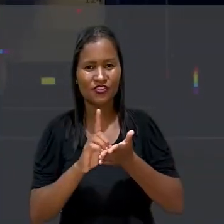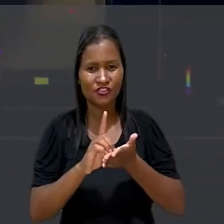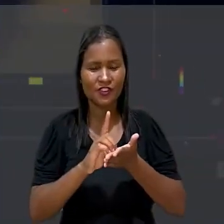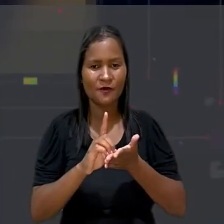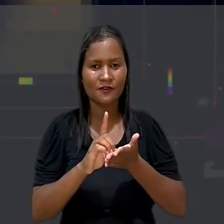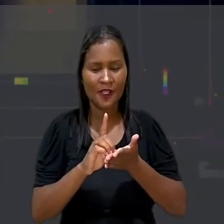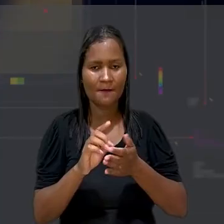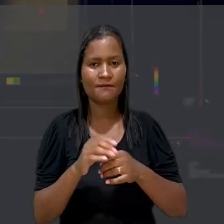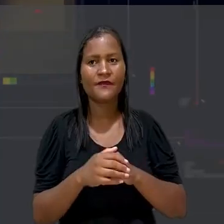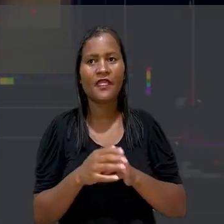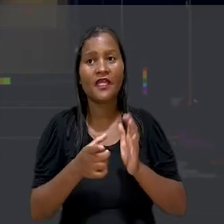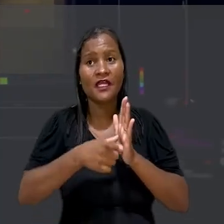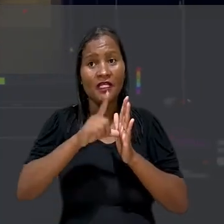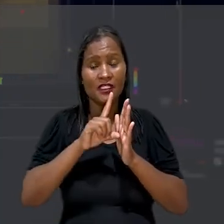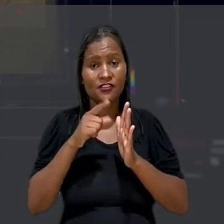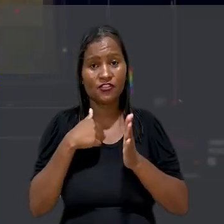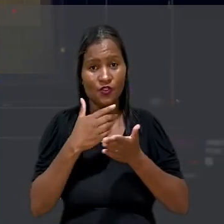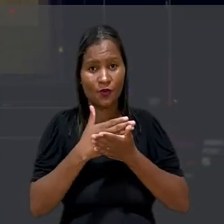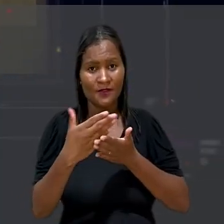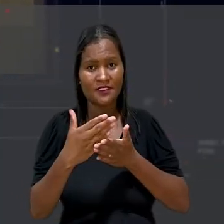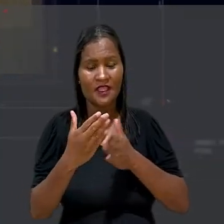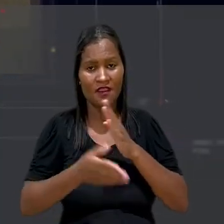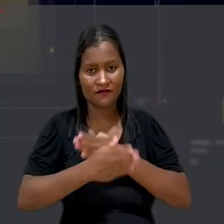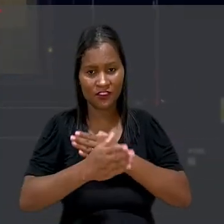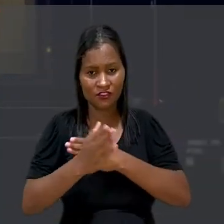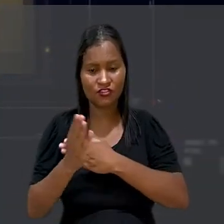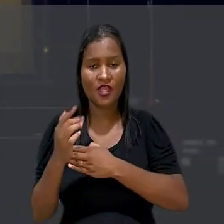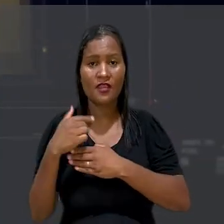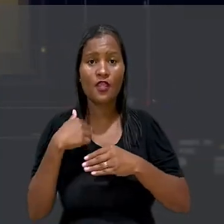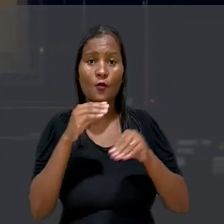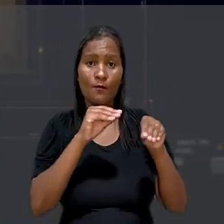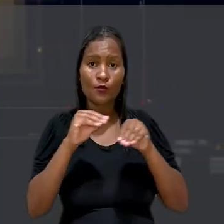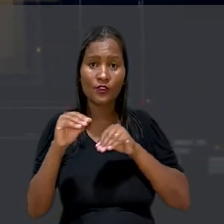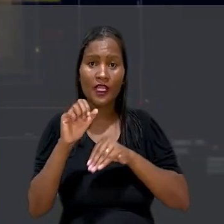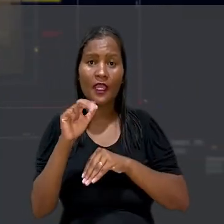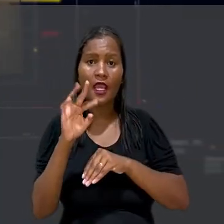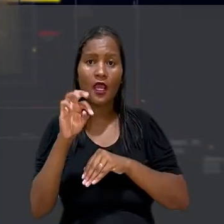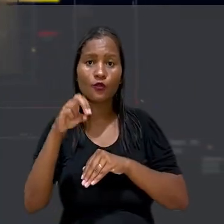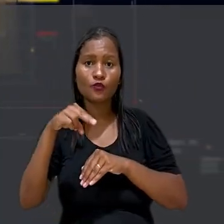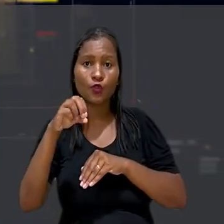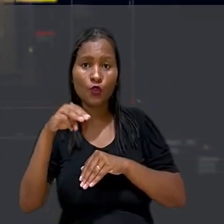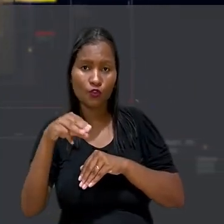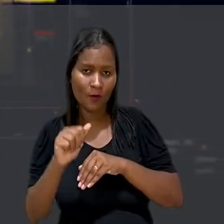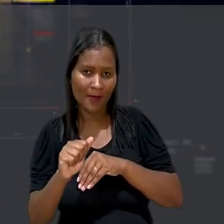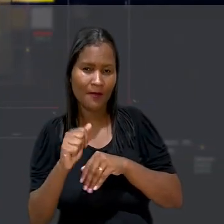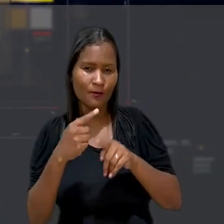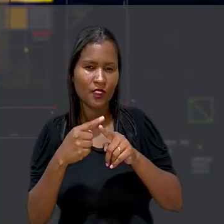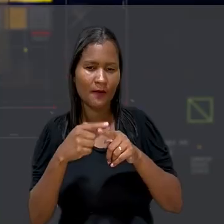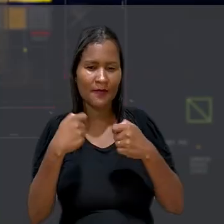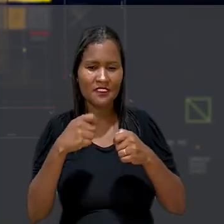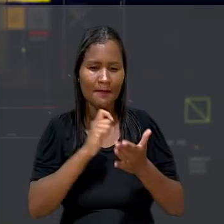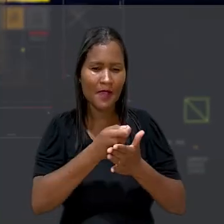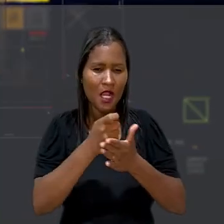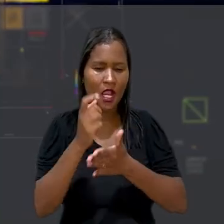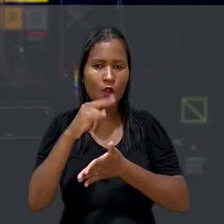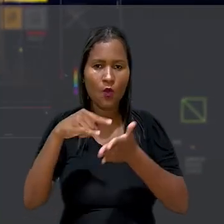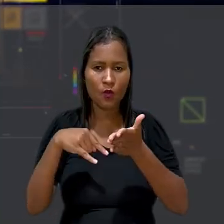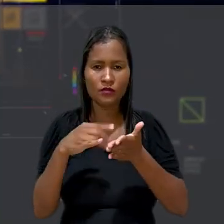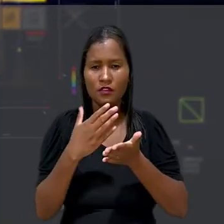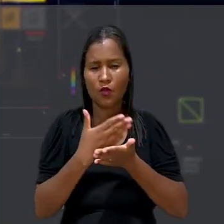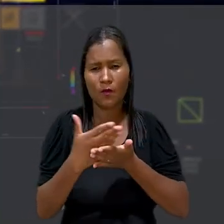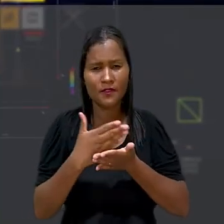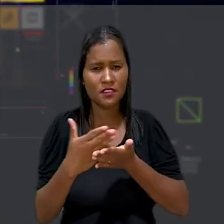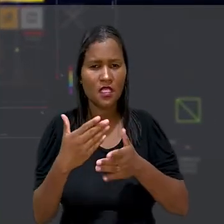começar a viajar, eu tinha virado autônoma um ano antes, em 2013. Enfim, porque eu precisava pagar umas contas. Comecei a trabalhar de casa, fora do